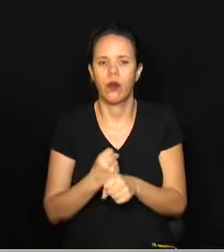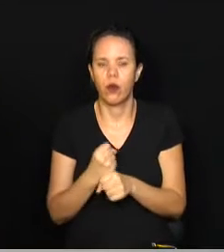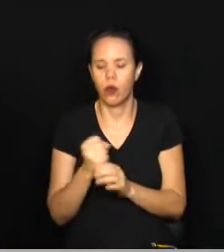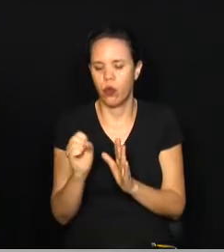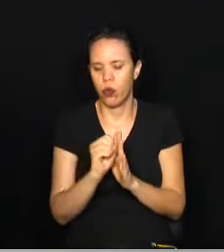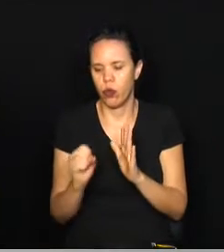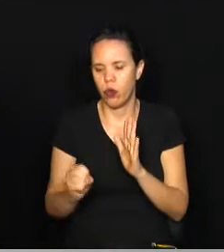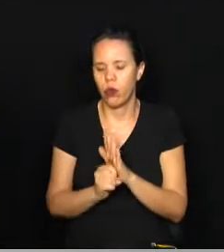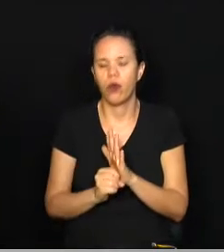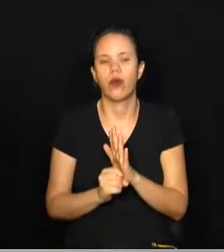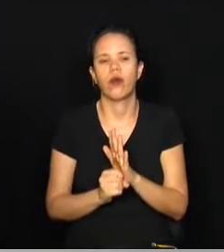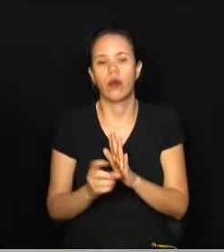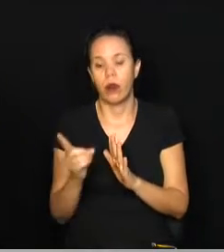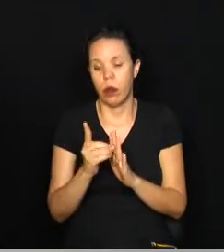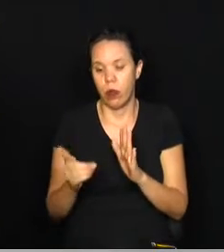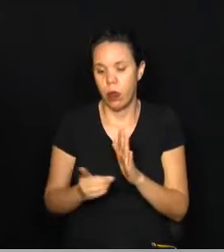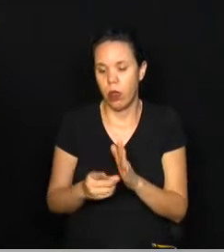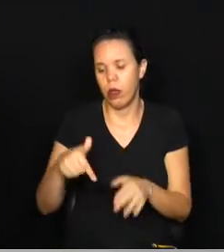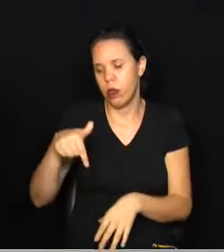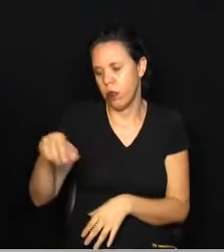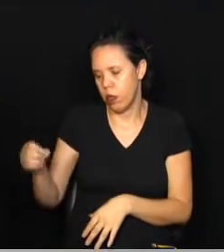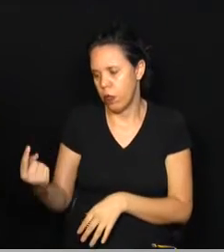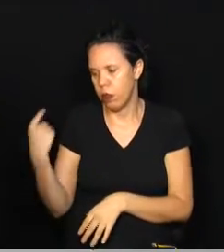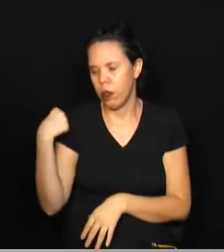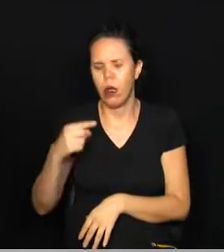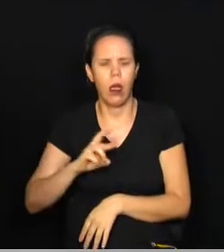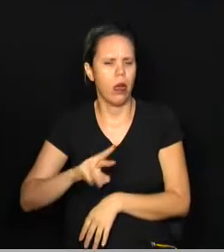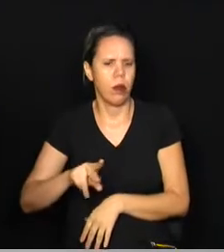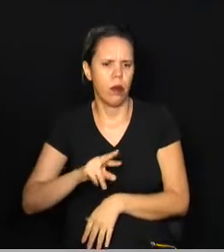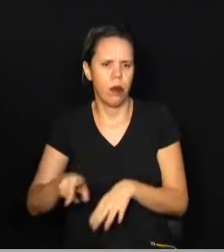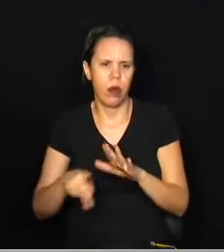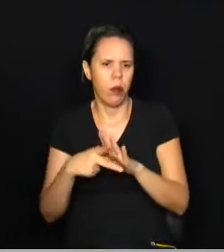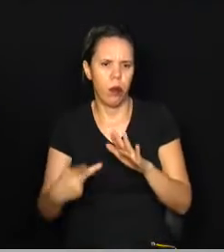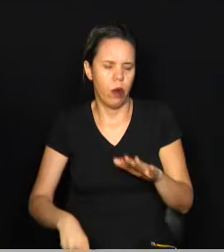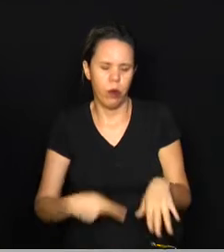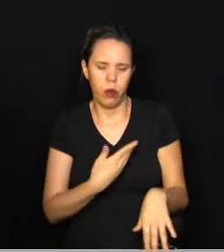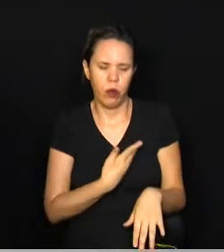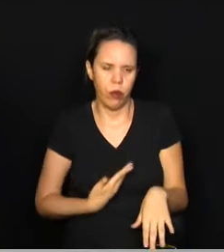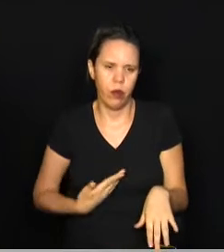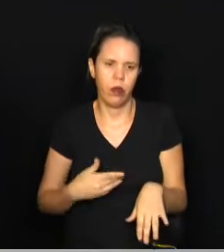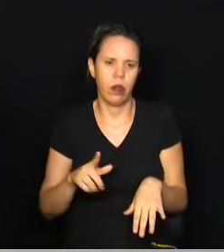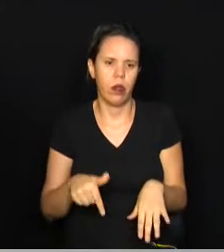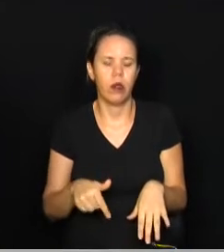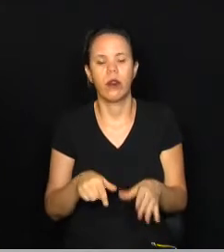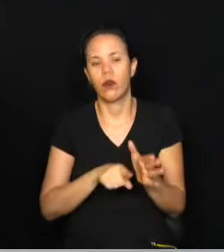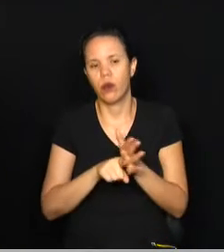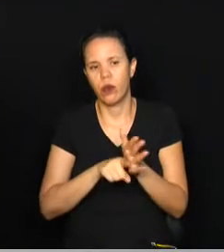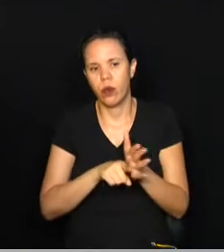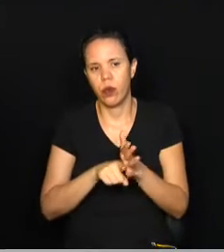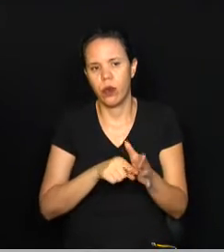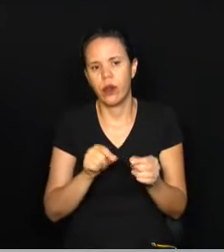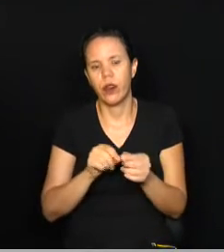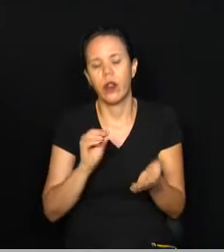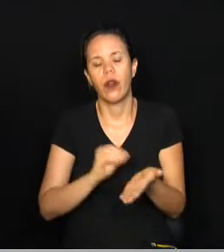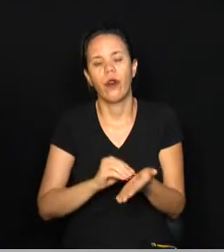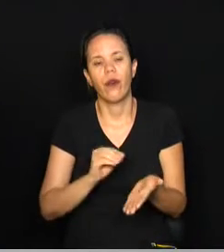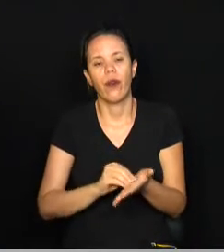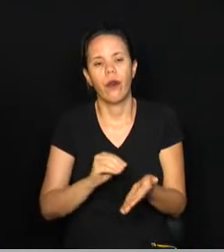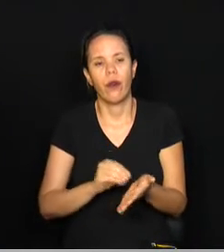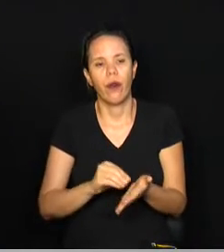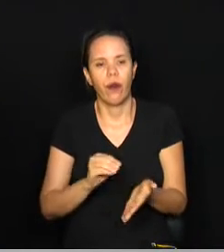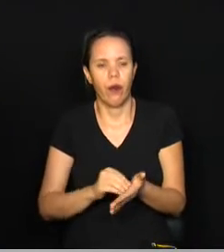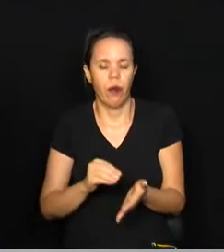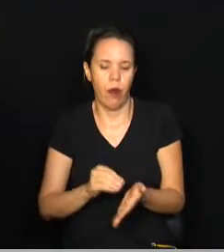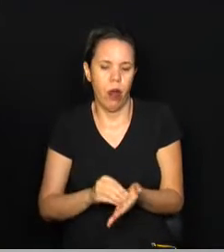mais ou menos, e não governamentais, elas já realizaram estudos do déficit estudantil e da evasão escolar.